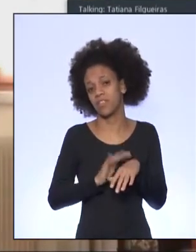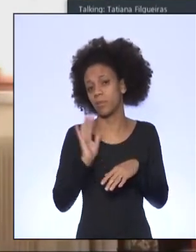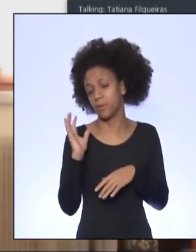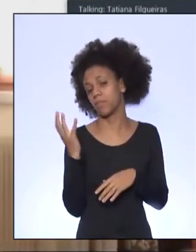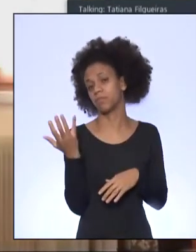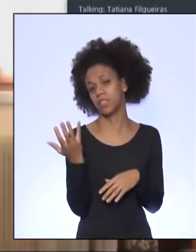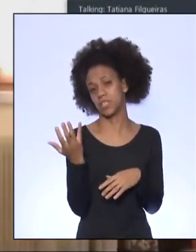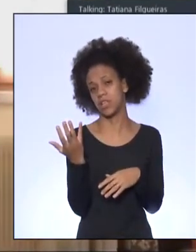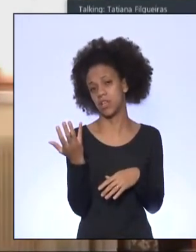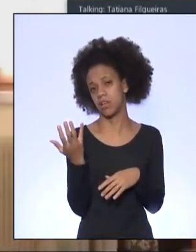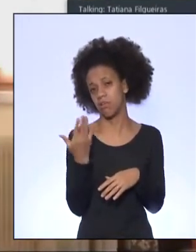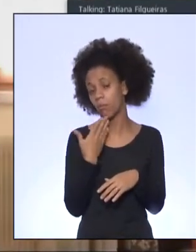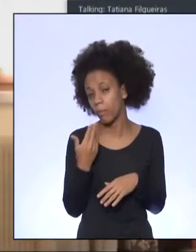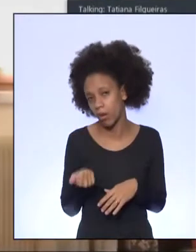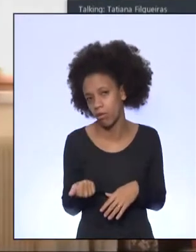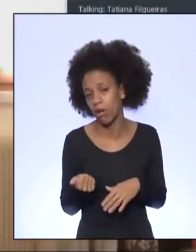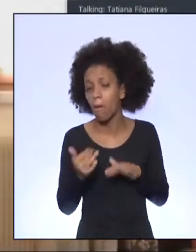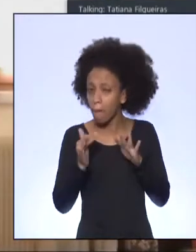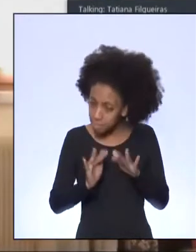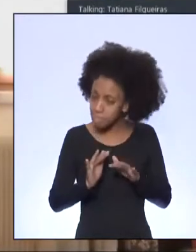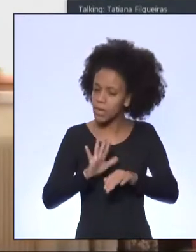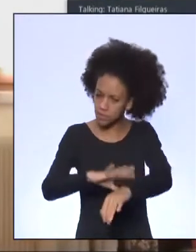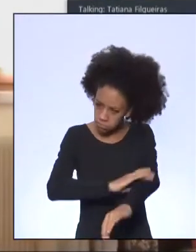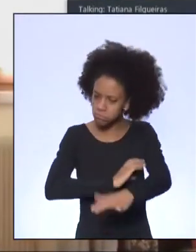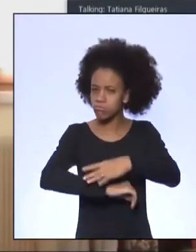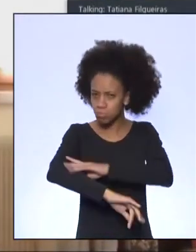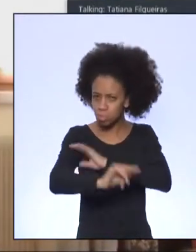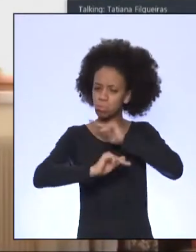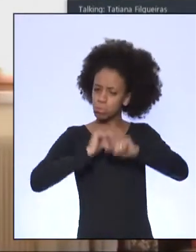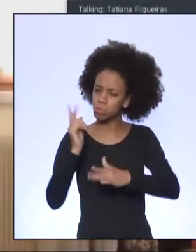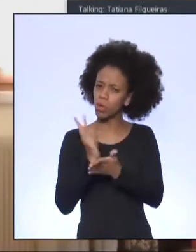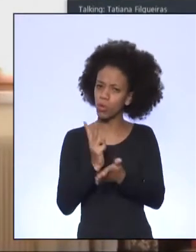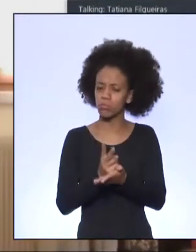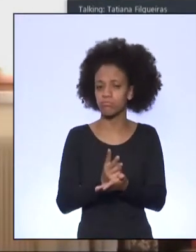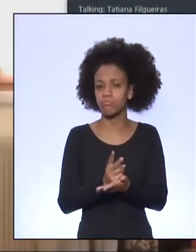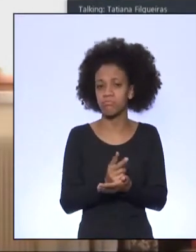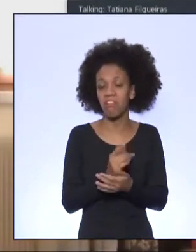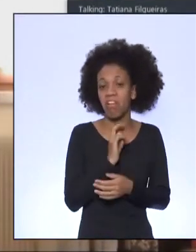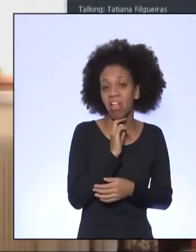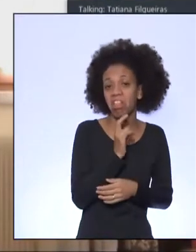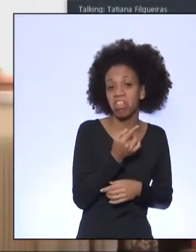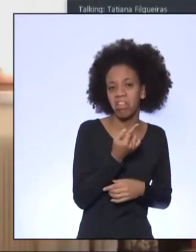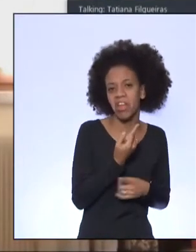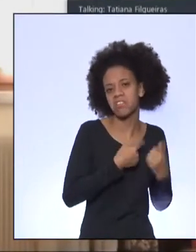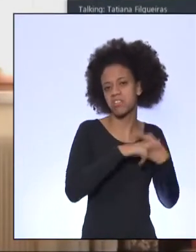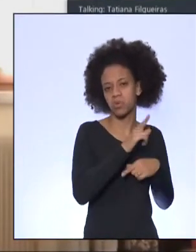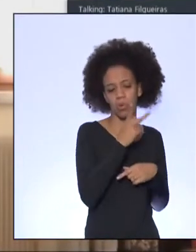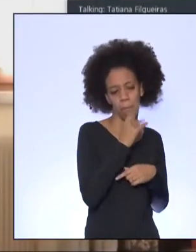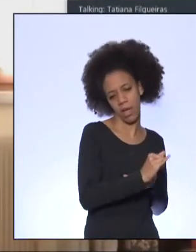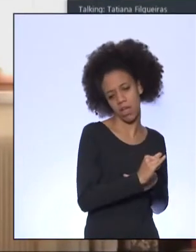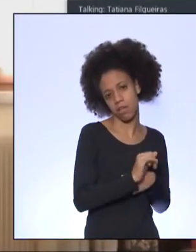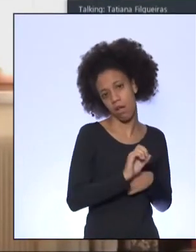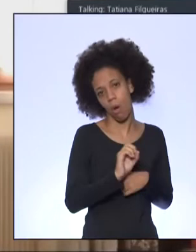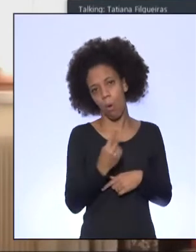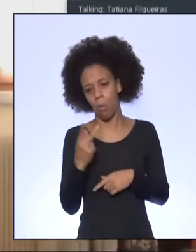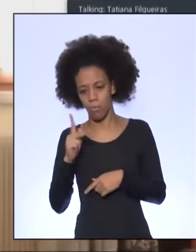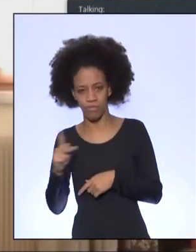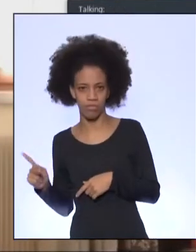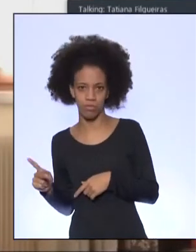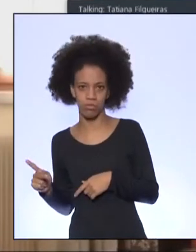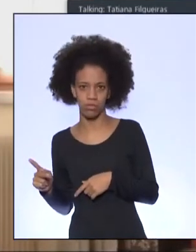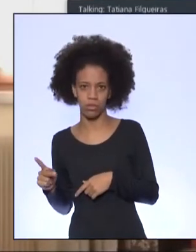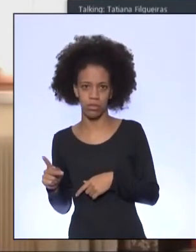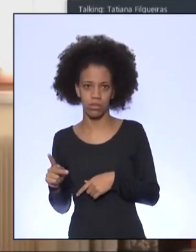que ela fala com outras palavras, mas assim, ninguém virou pai ou professor da noite para o dia.